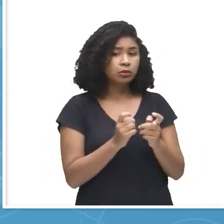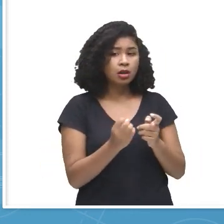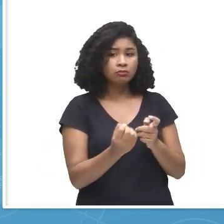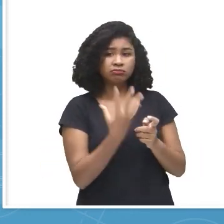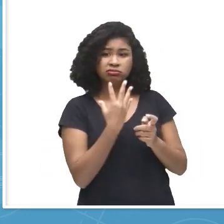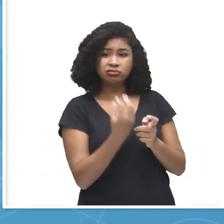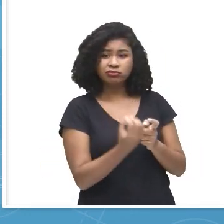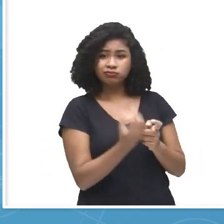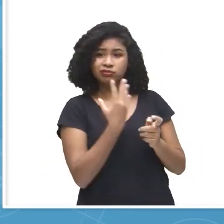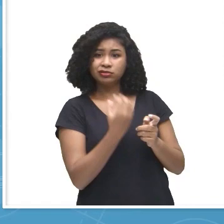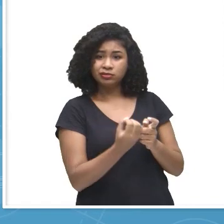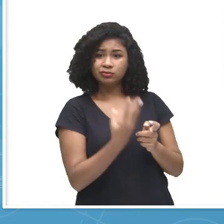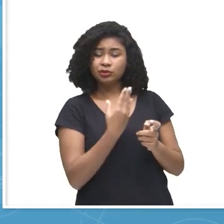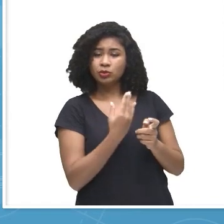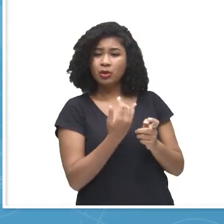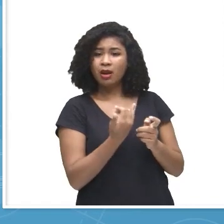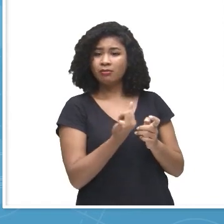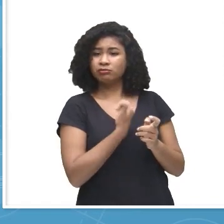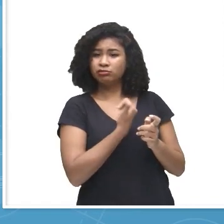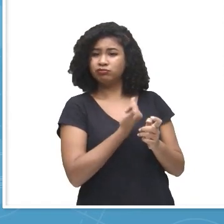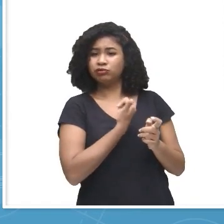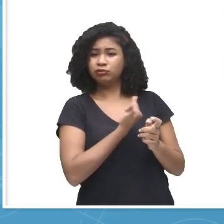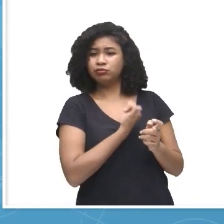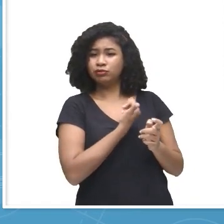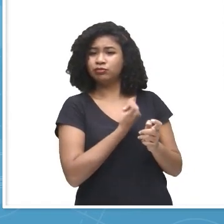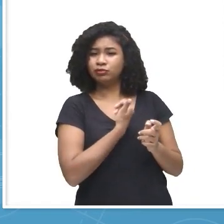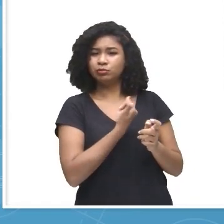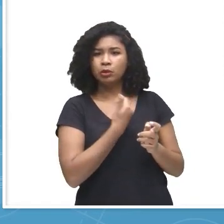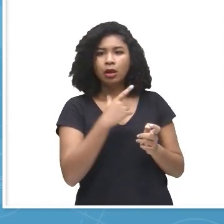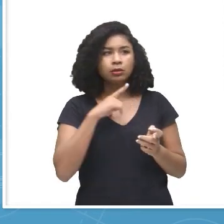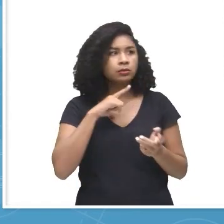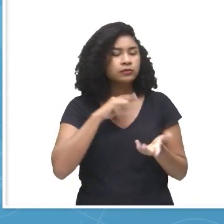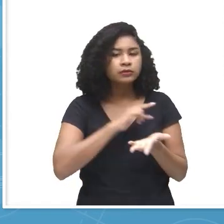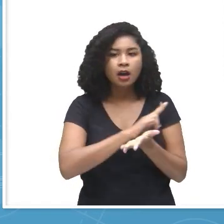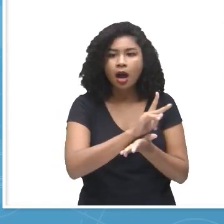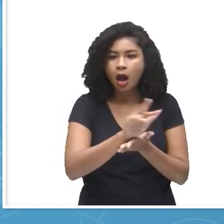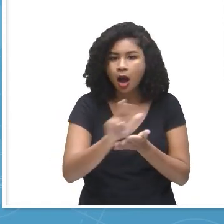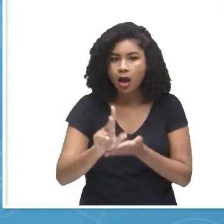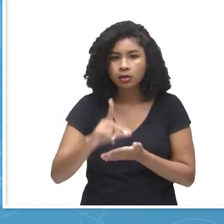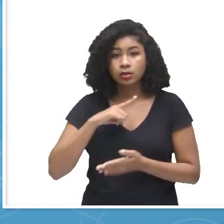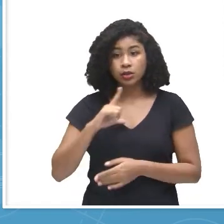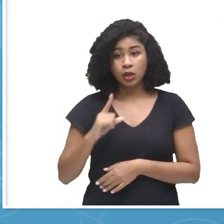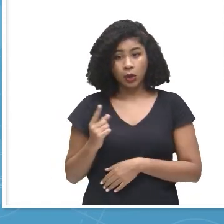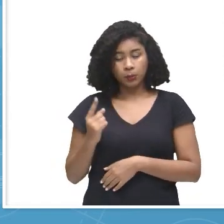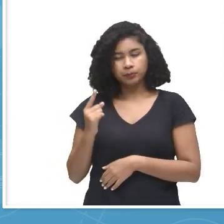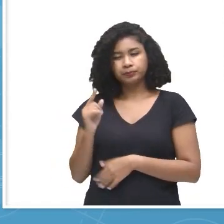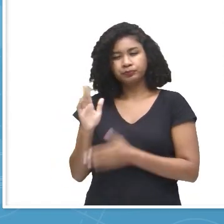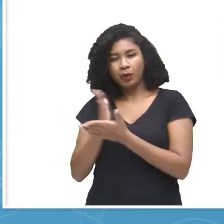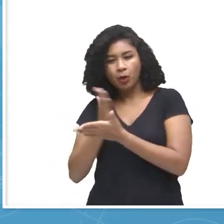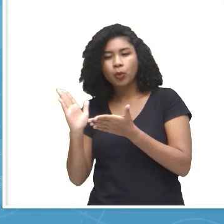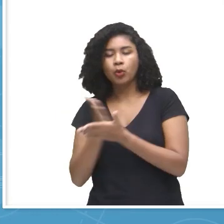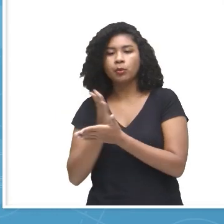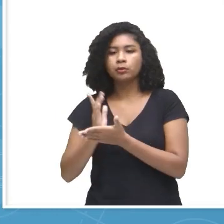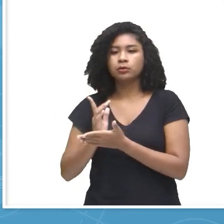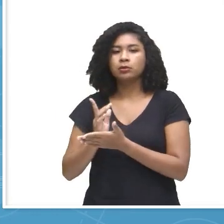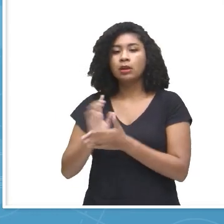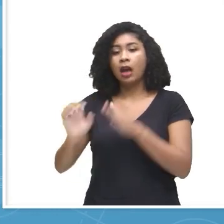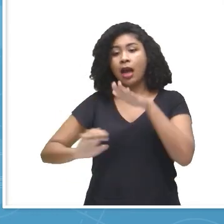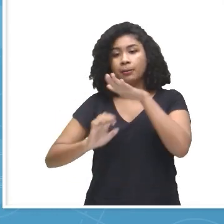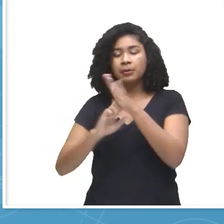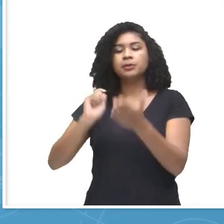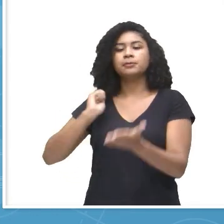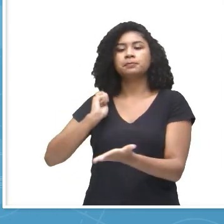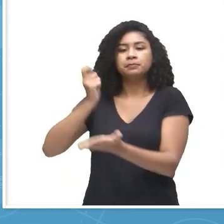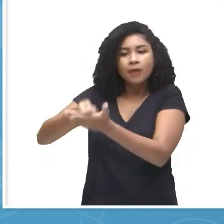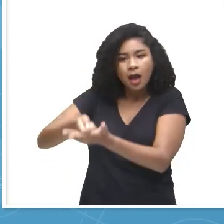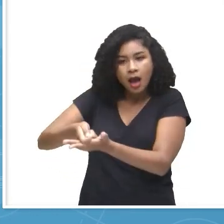aparecendo propaganda. E são as mais diversas propagandas. Existem aquelas propagandas pagas, que as empresas pagam, né,